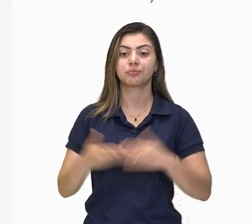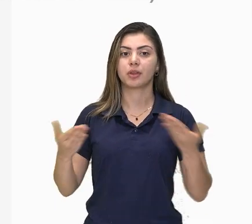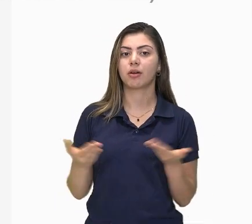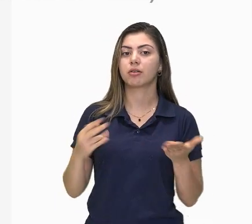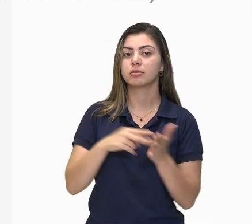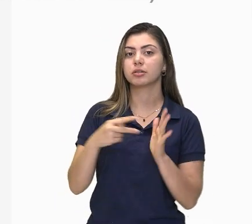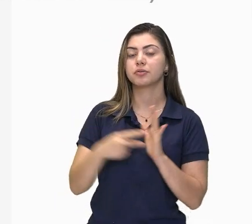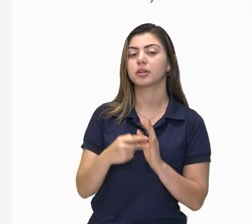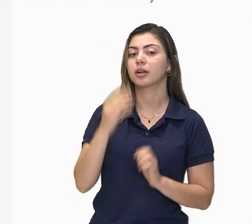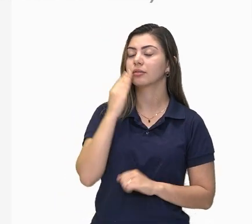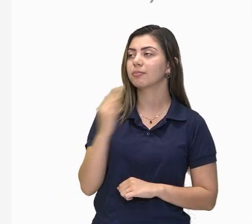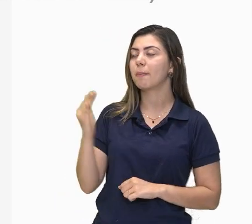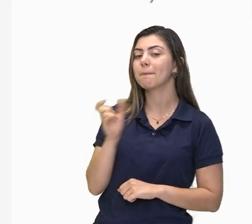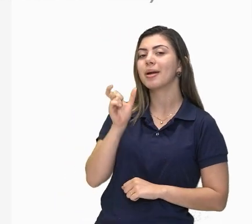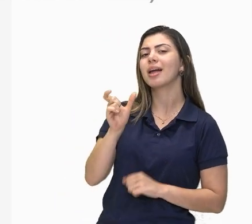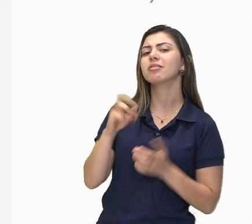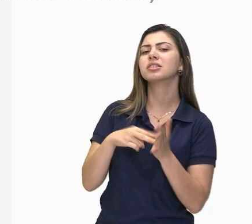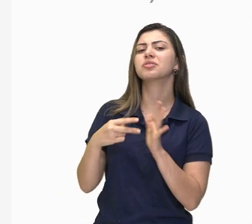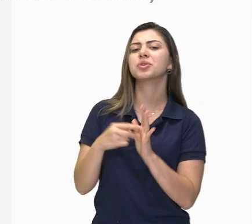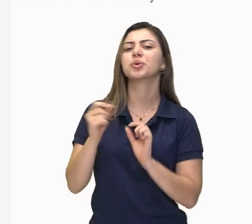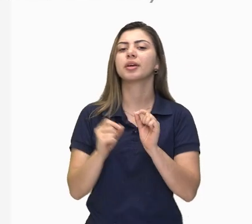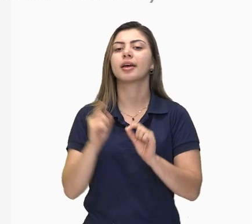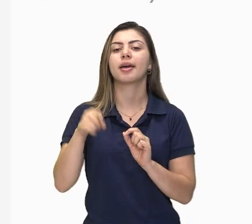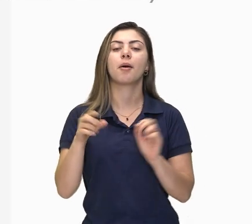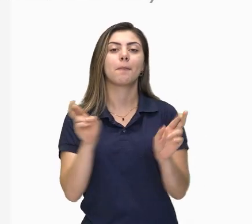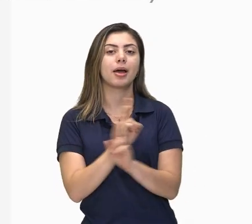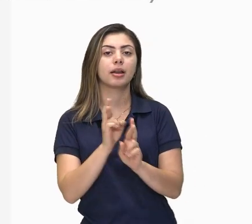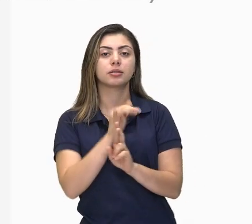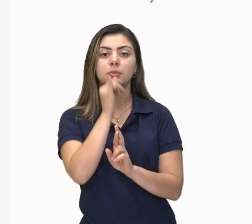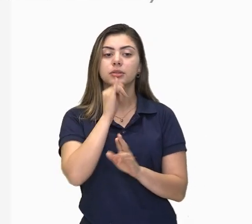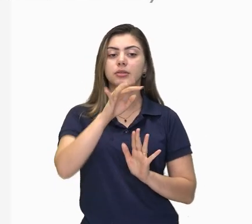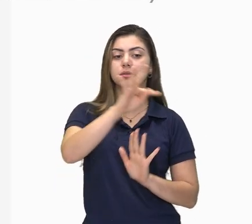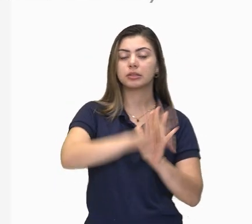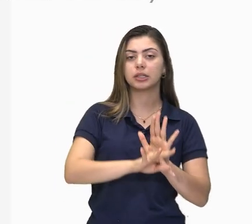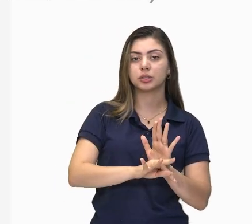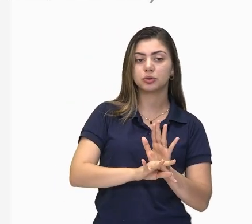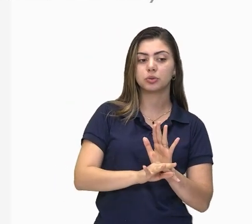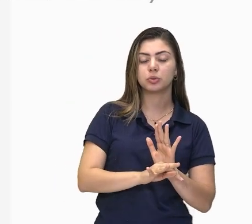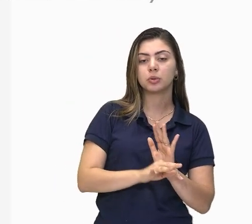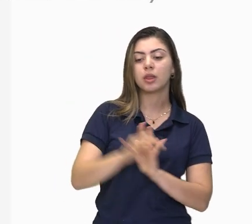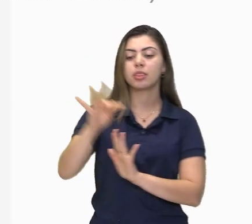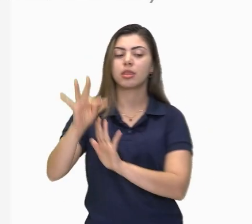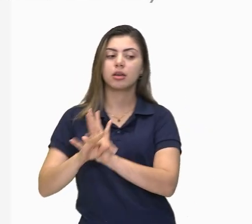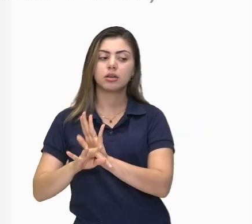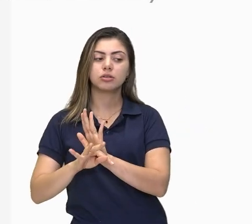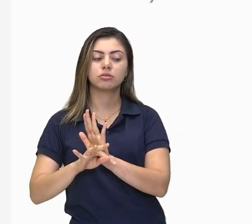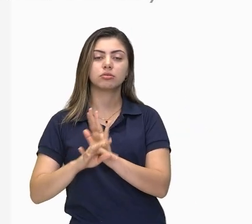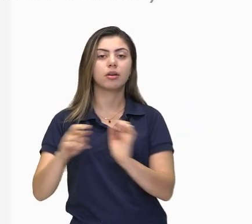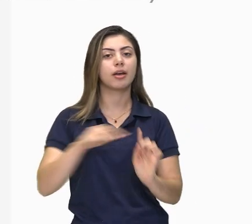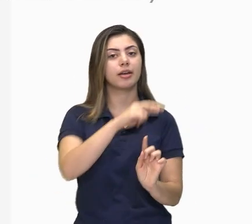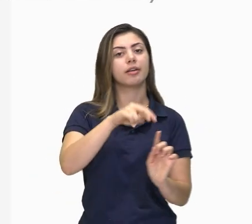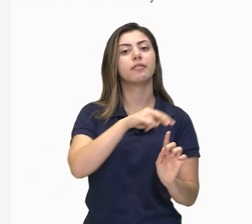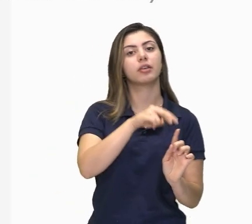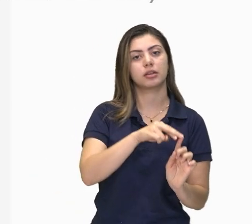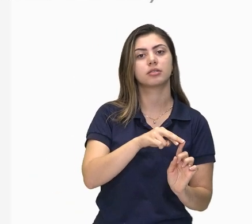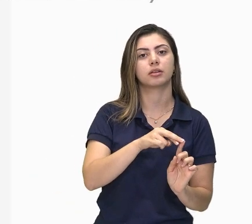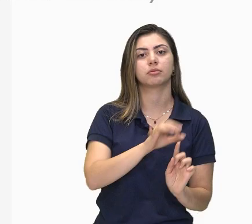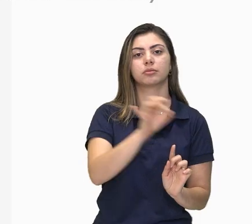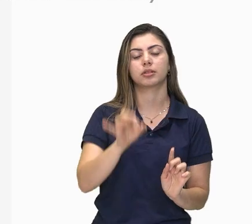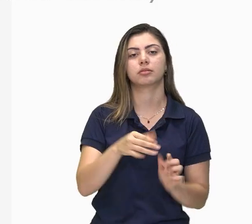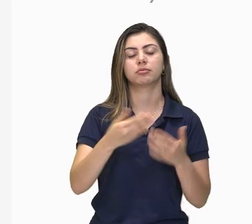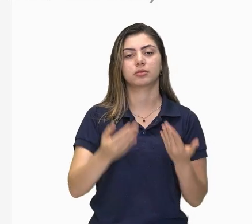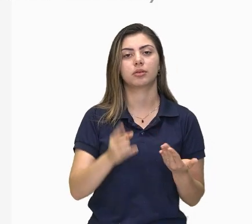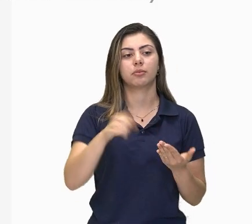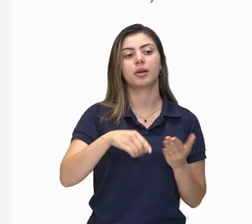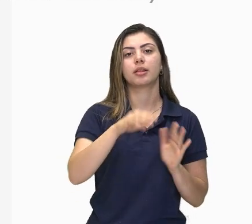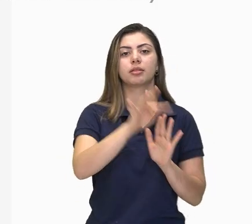nome dado à relação que é feita quando em um texto é citado outro texto que já existe. Esse